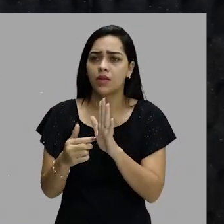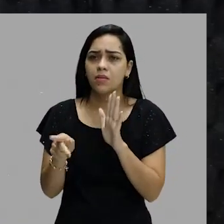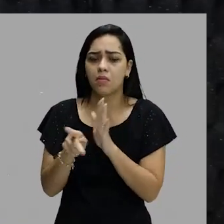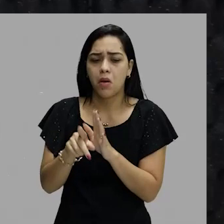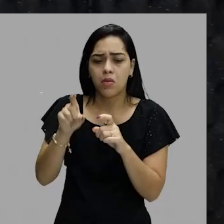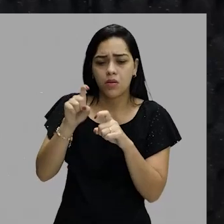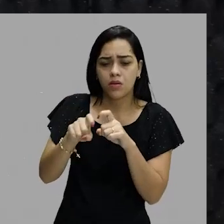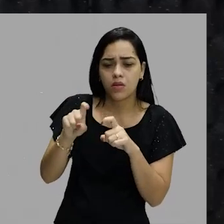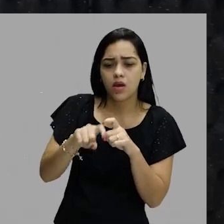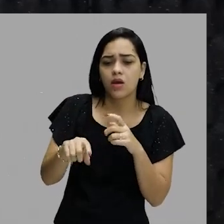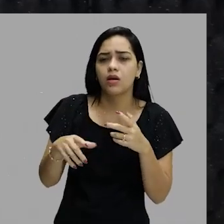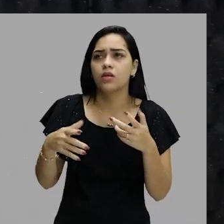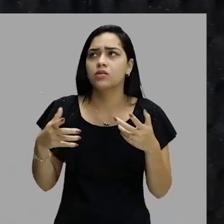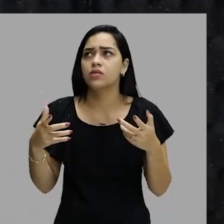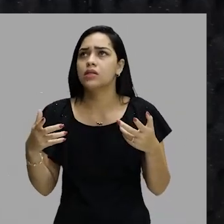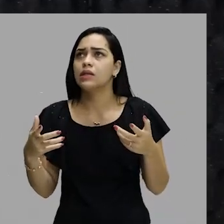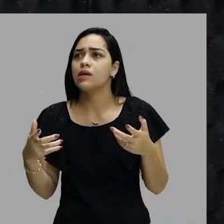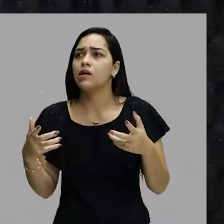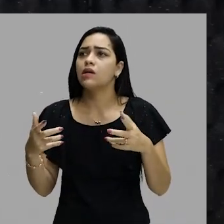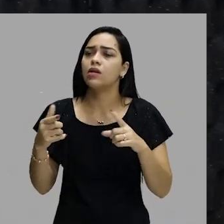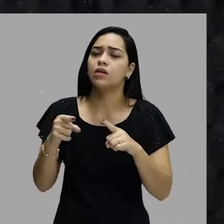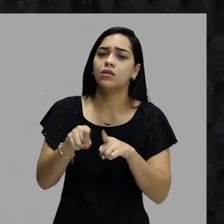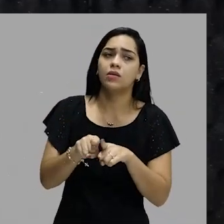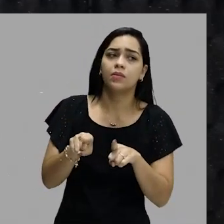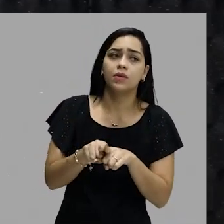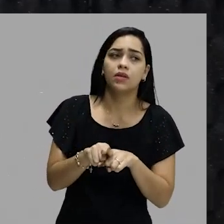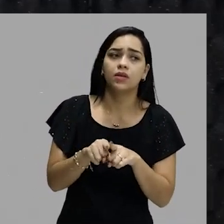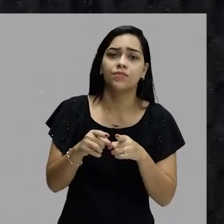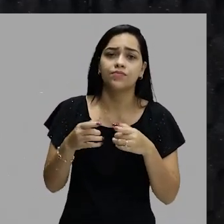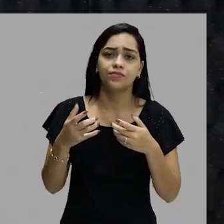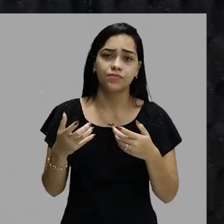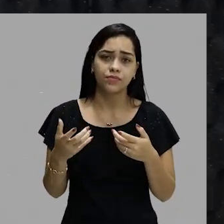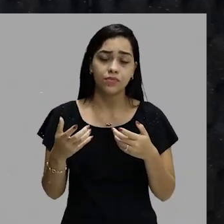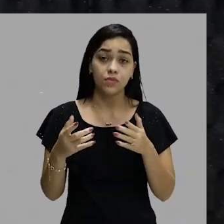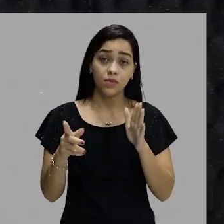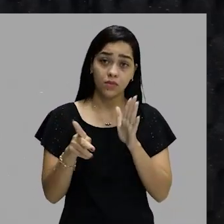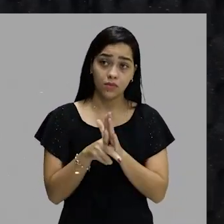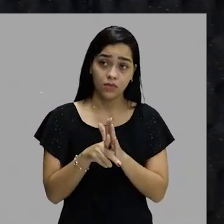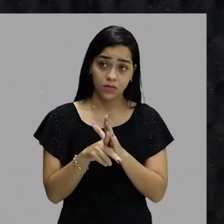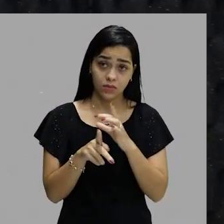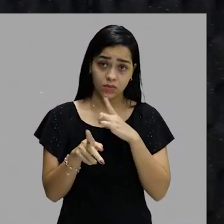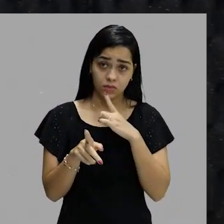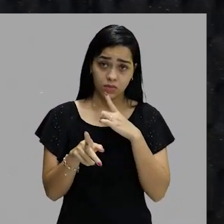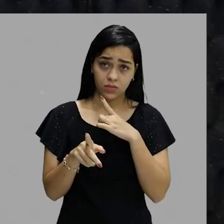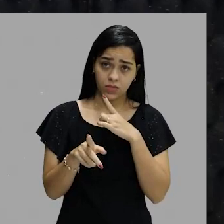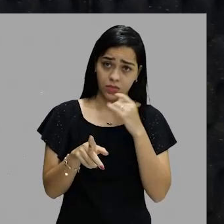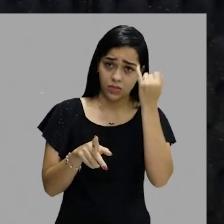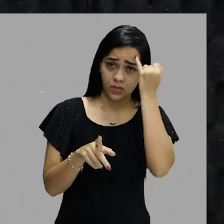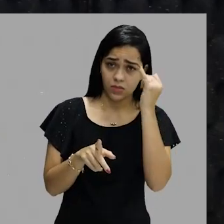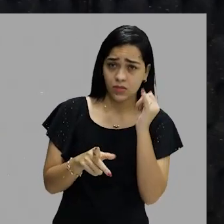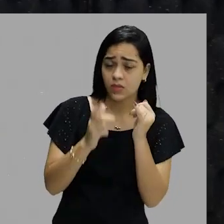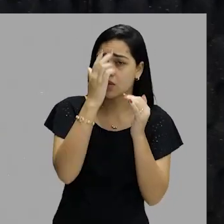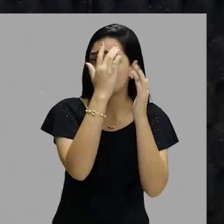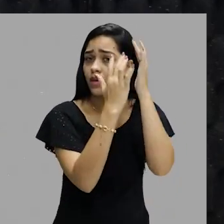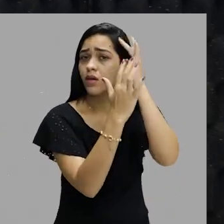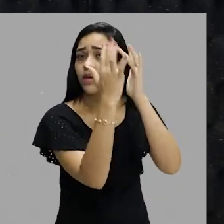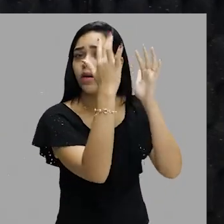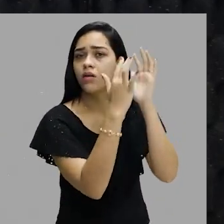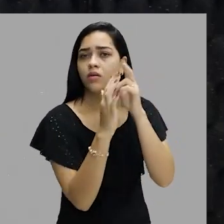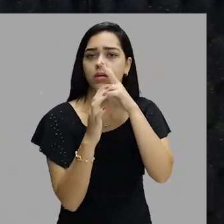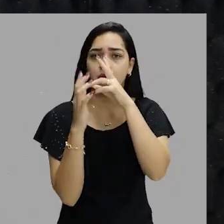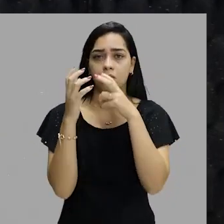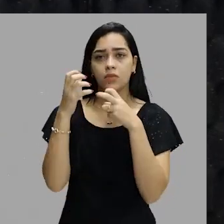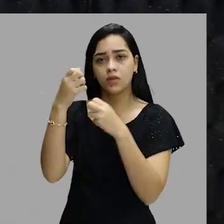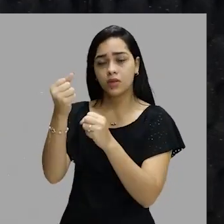da sensualidade, apareça mais a questão do que ele idealiza, essa idealização de